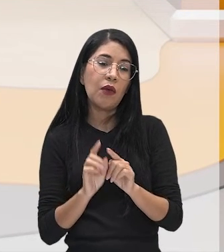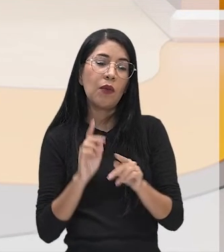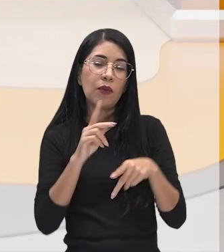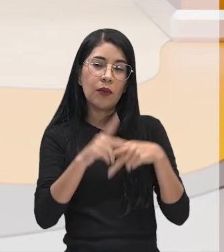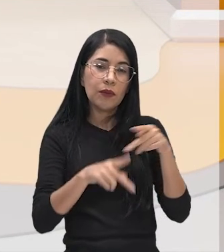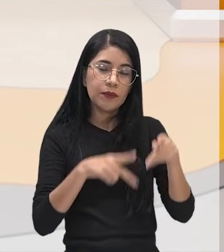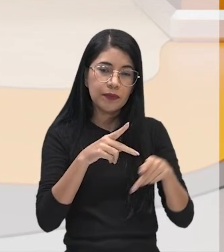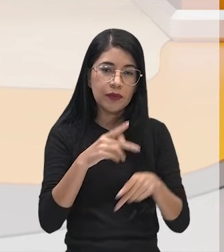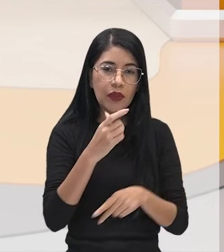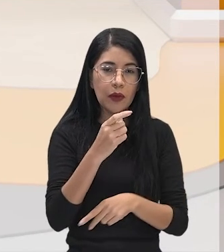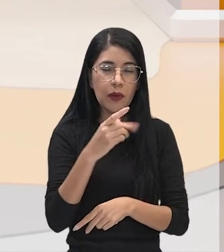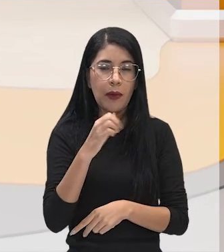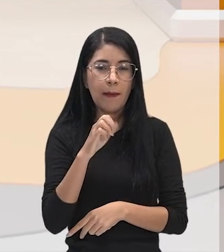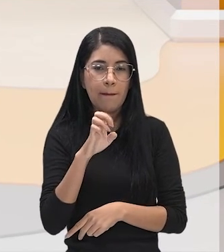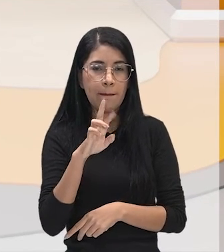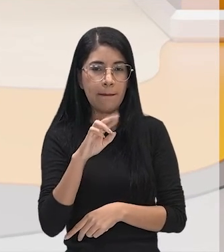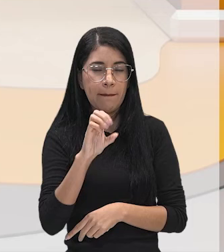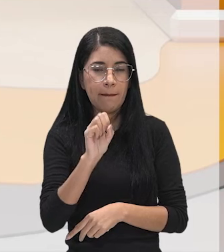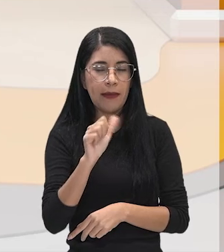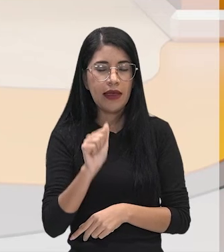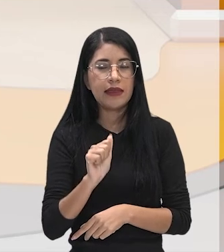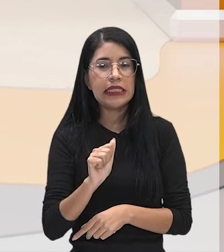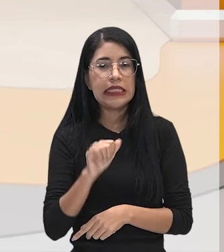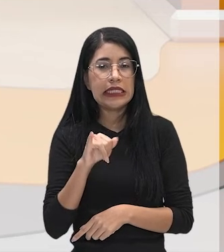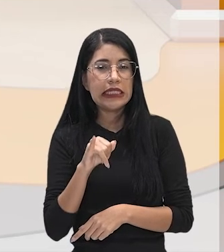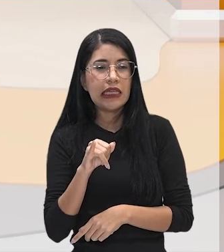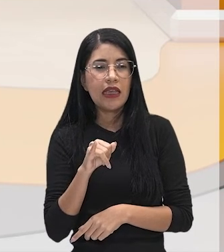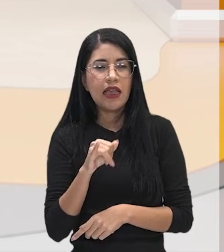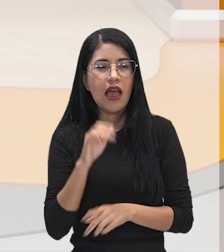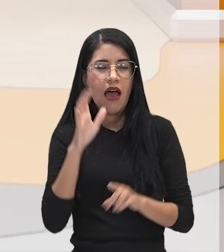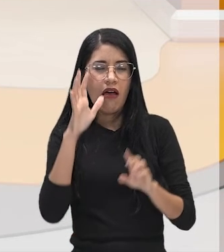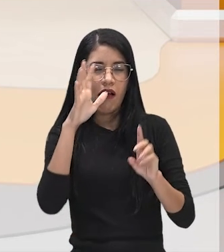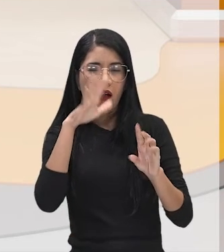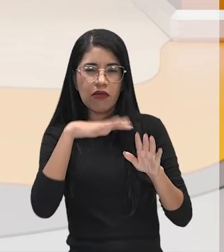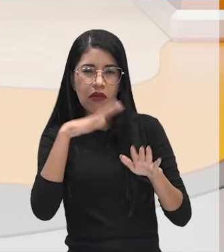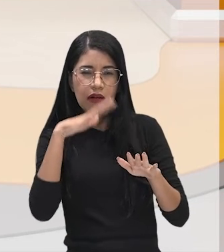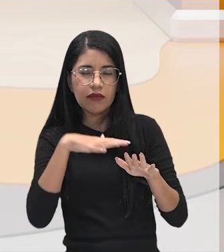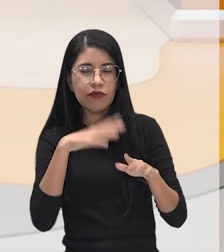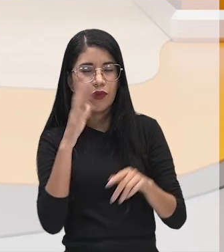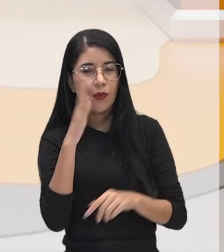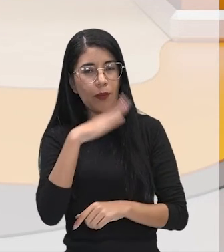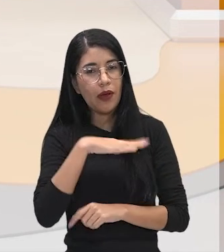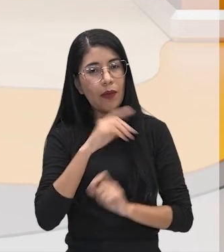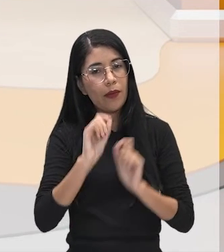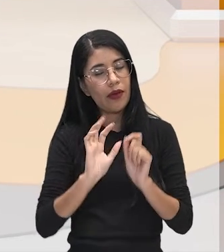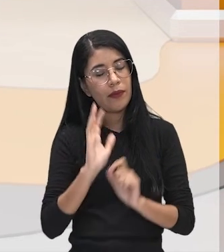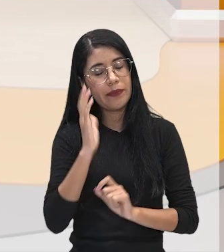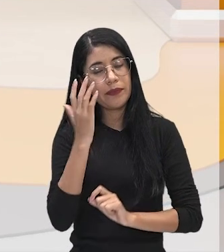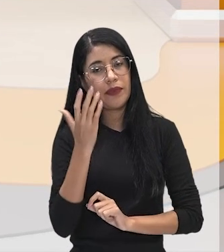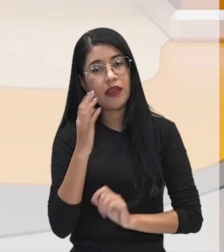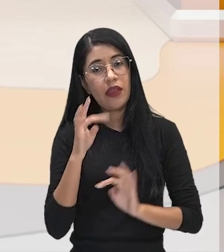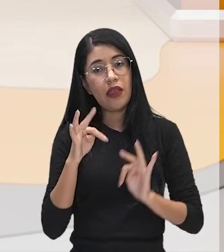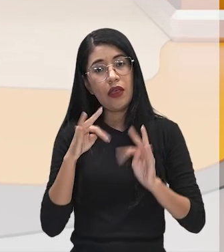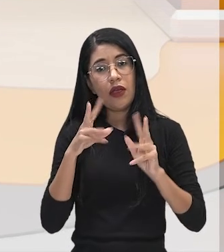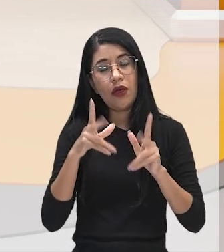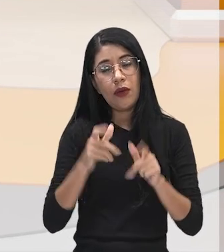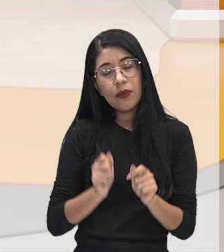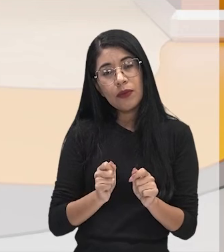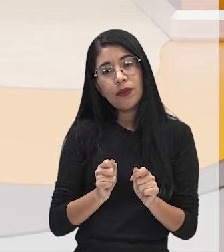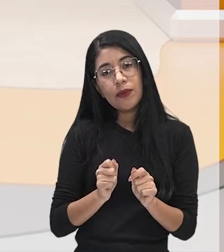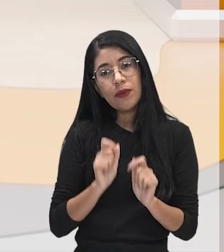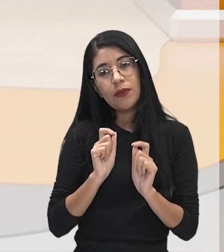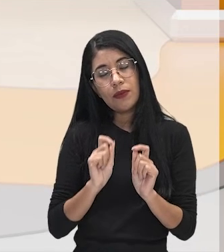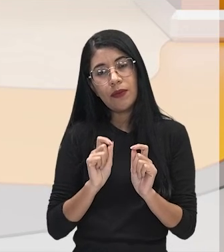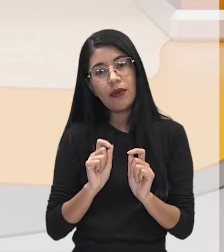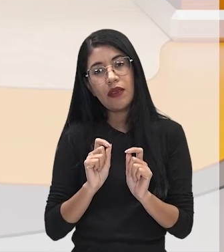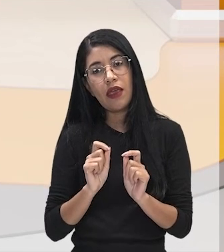persas, mesmo que você fosse, teoricamente, aí um adorador do mal, no final, né, tudo seria o quê?